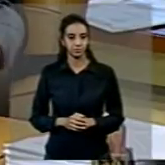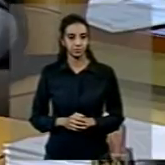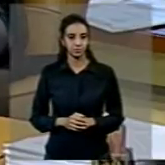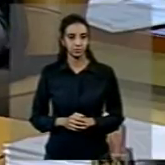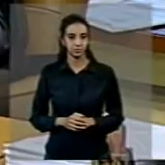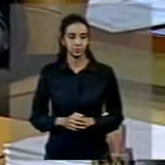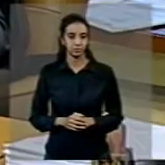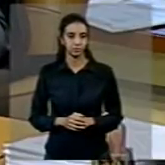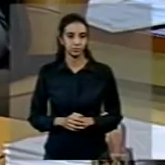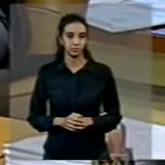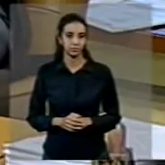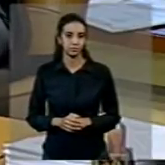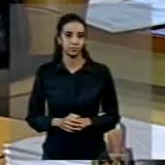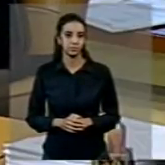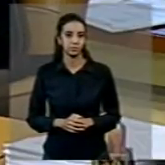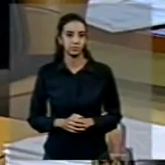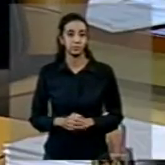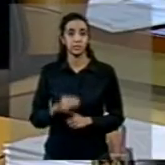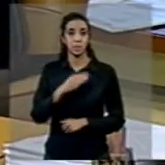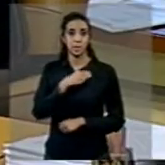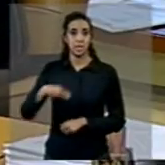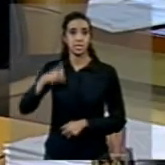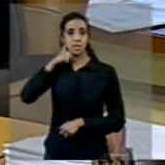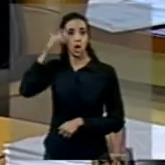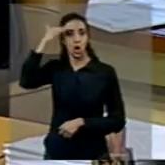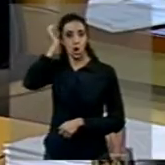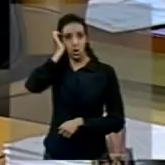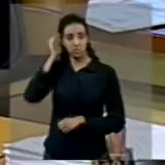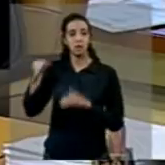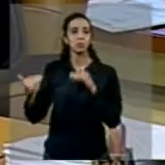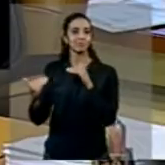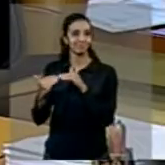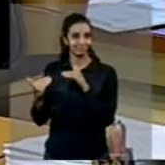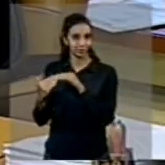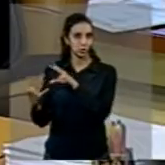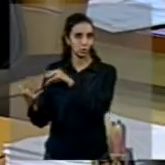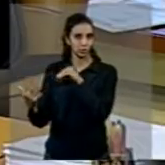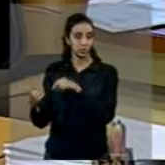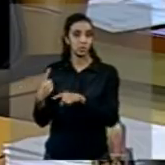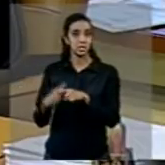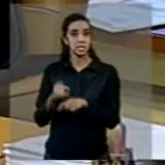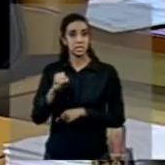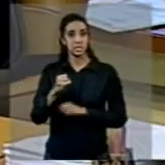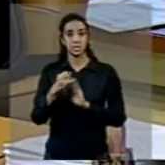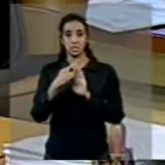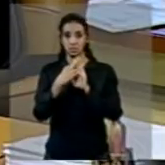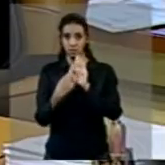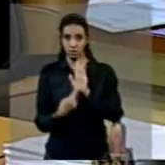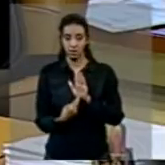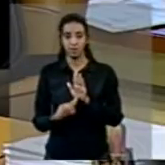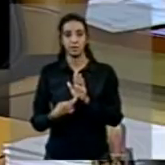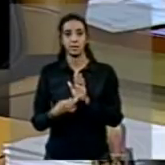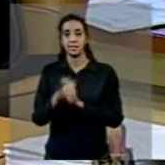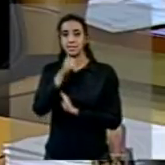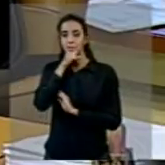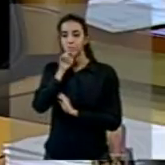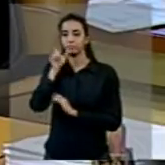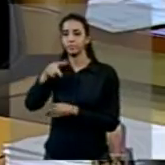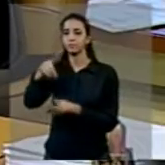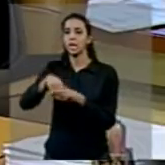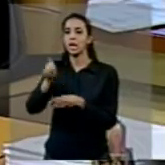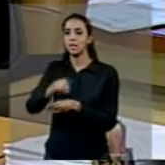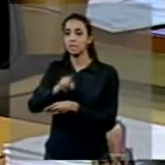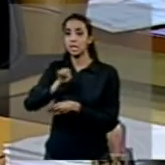e reiterando o que disse a ministra Rosa Weber. A suspensão das normas autorizadoras de cancelamento dos títulos